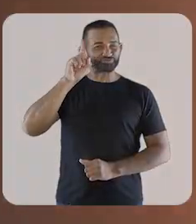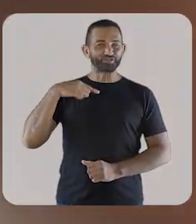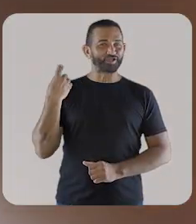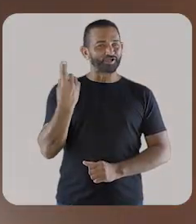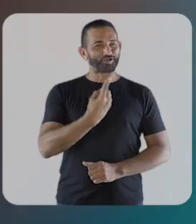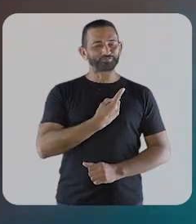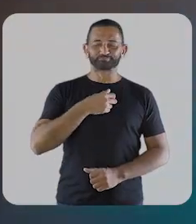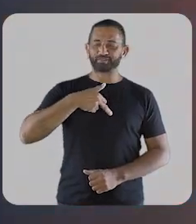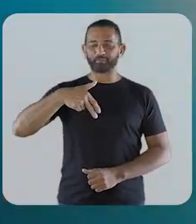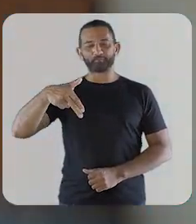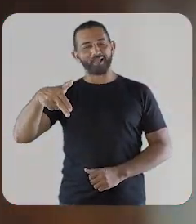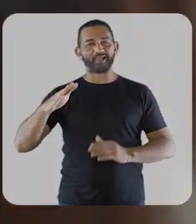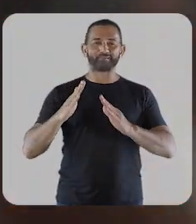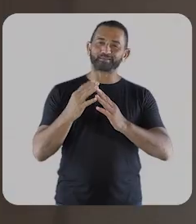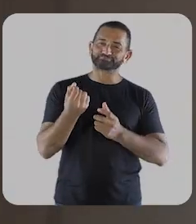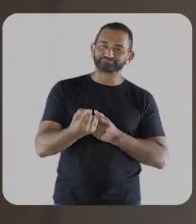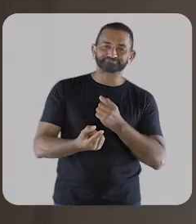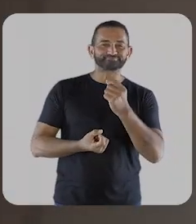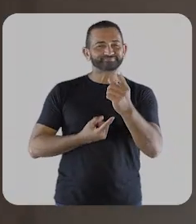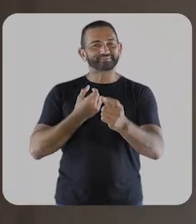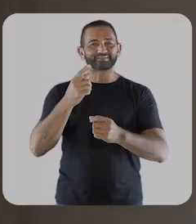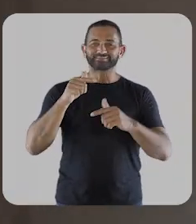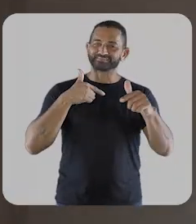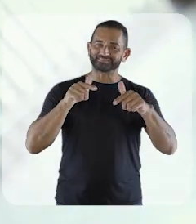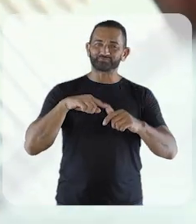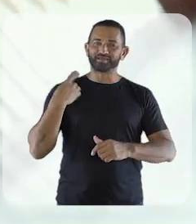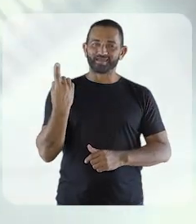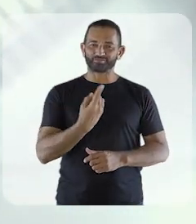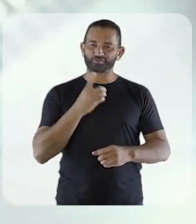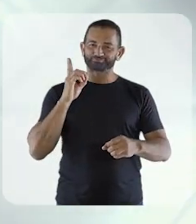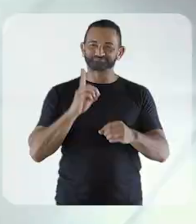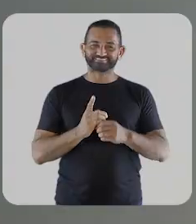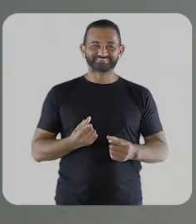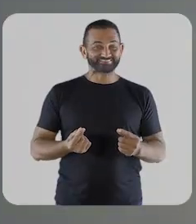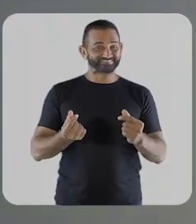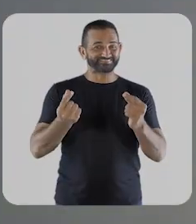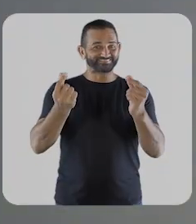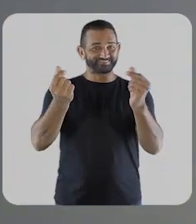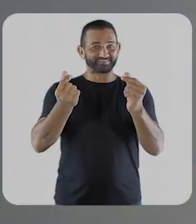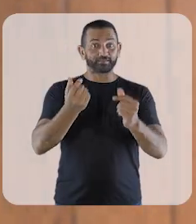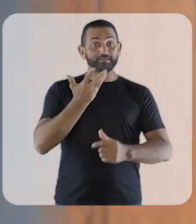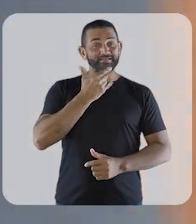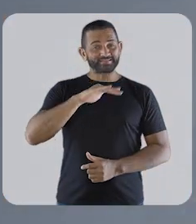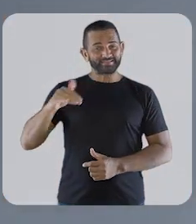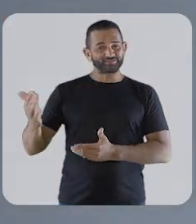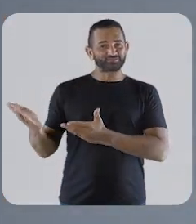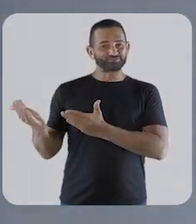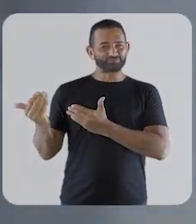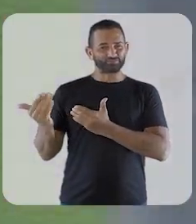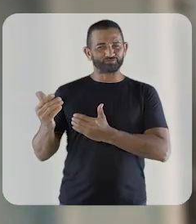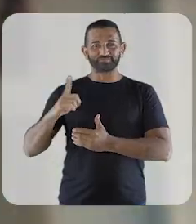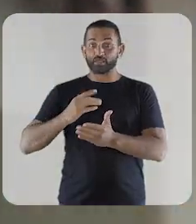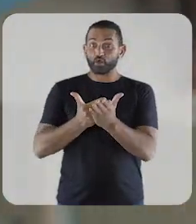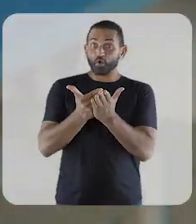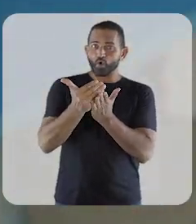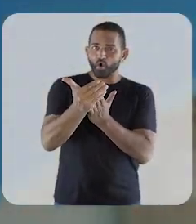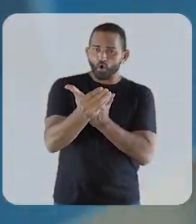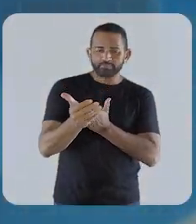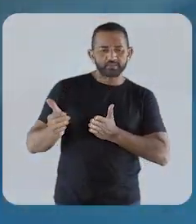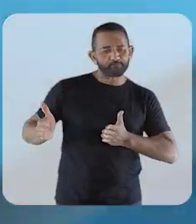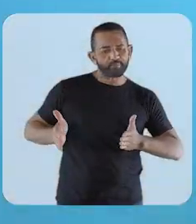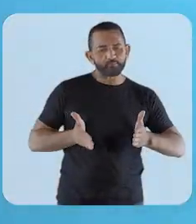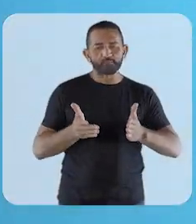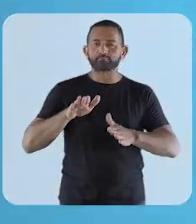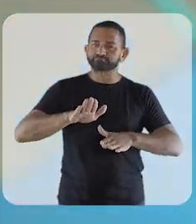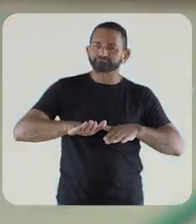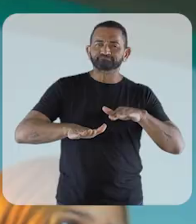Todos os dias saímos de casa para batalhar aos pouquinhos nosso pé de meia. Na infância e adolescência,